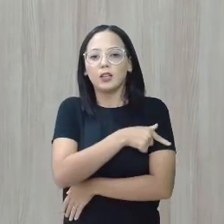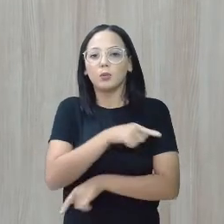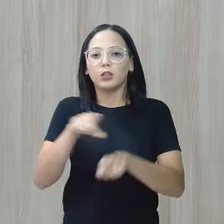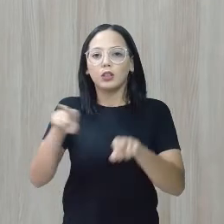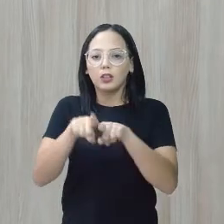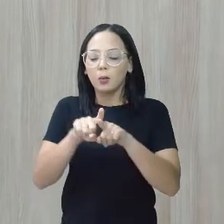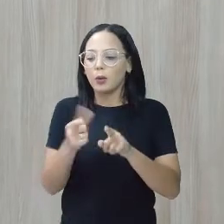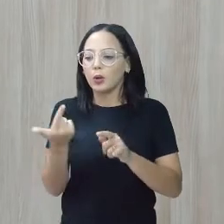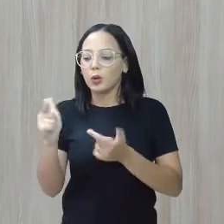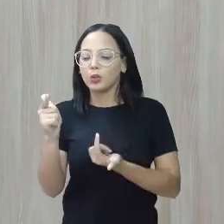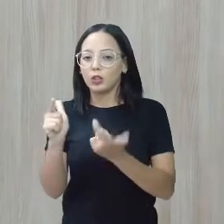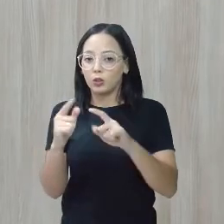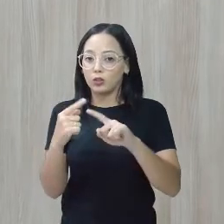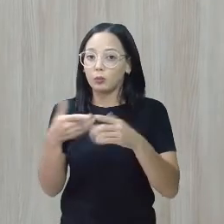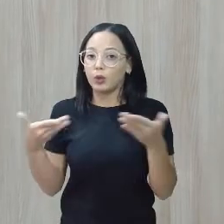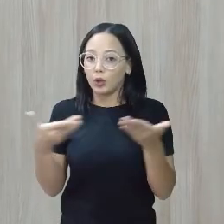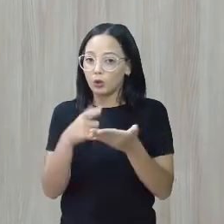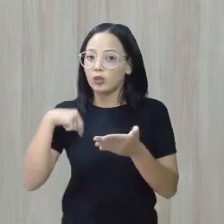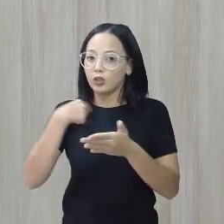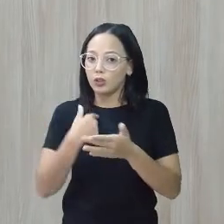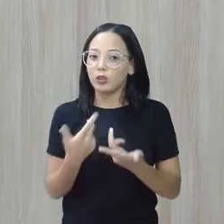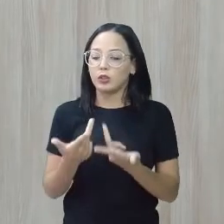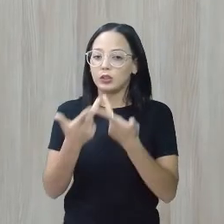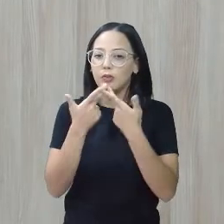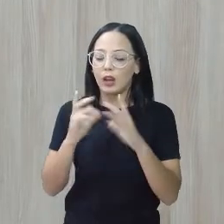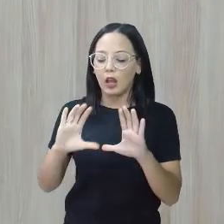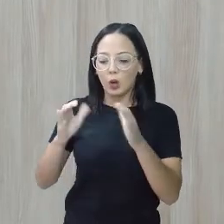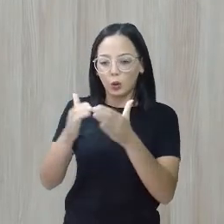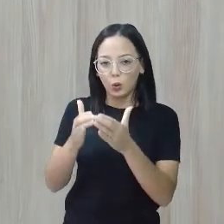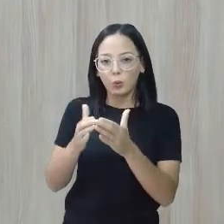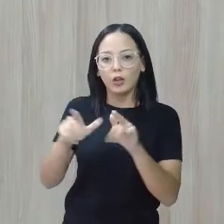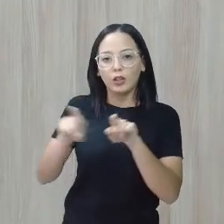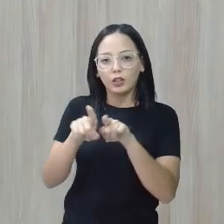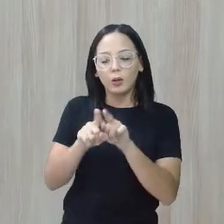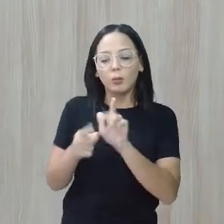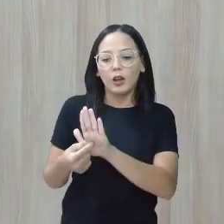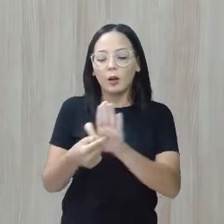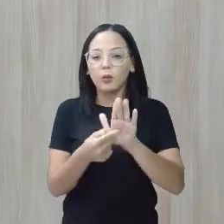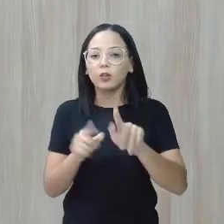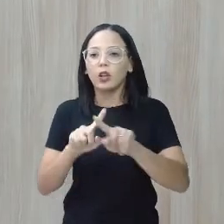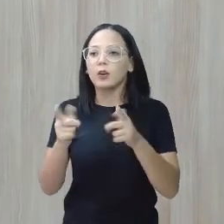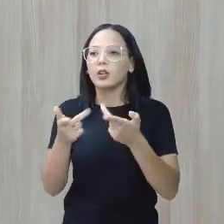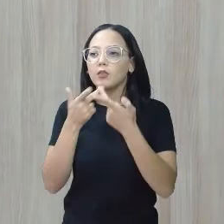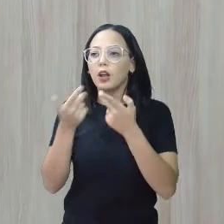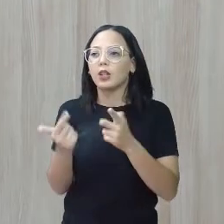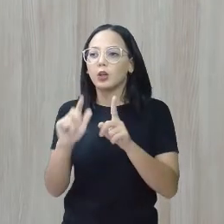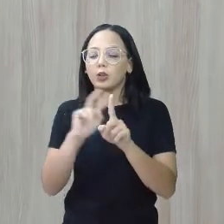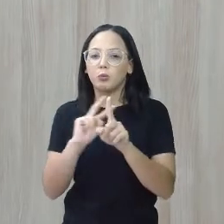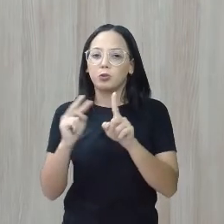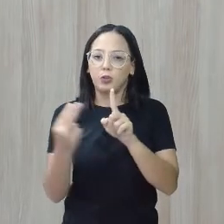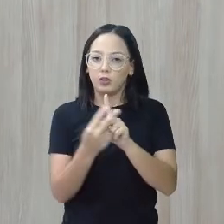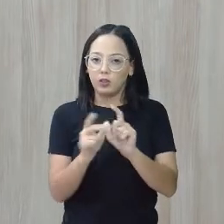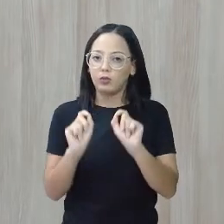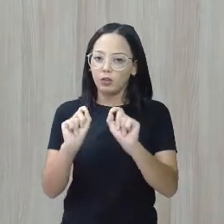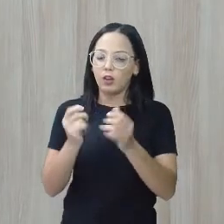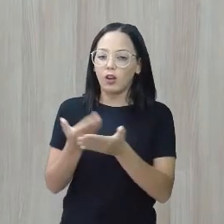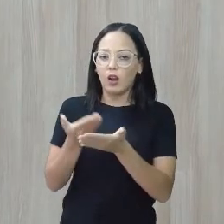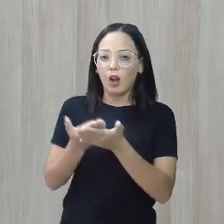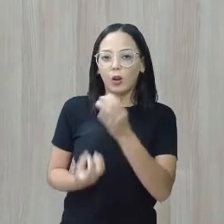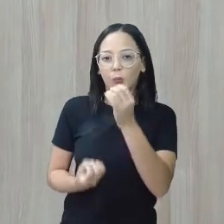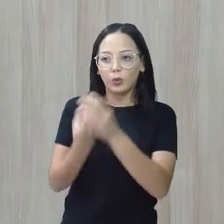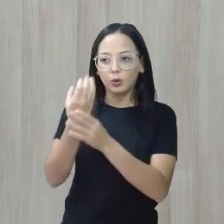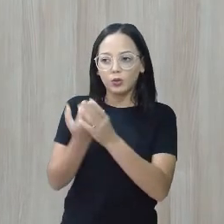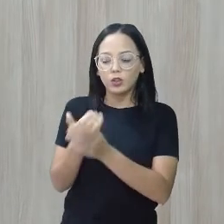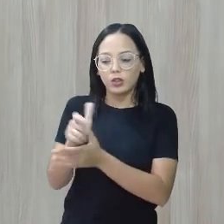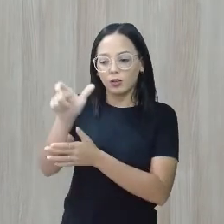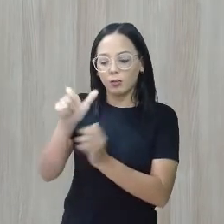outras turmas. Hoje, por exemplo, a gente vai falar de população em amostra, só que eu vou trazer uma outra perspectiva que foi justamente a aula produzida juntamente